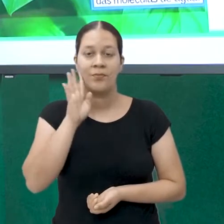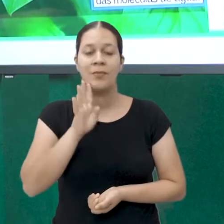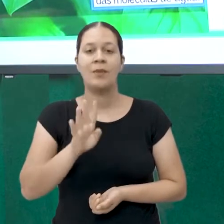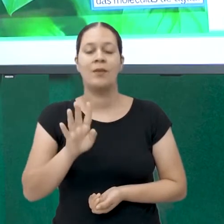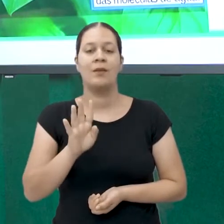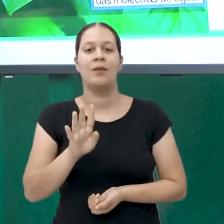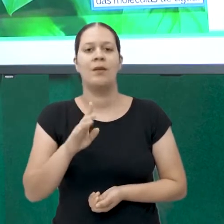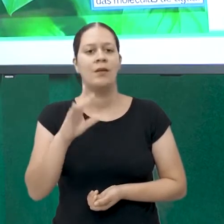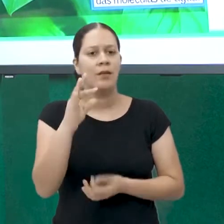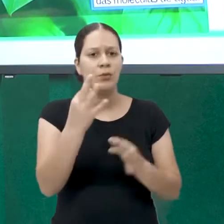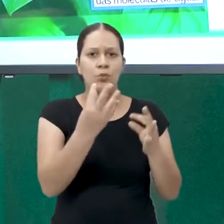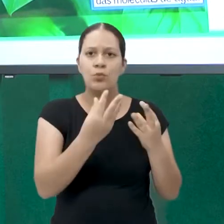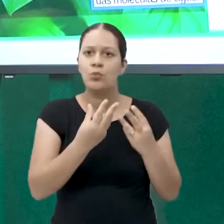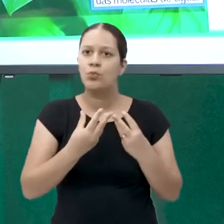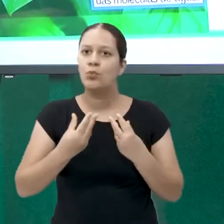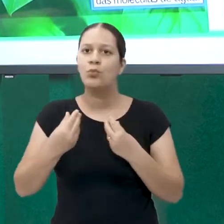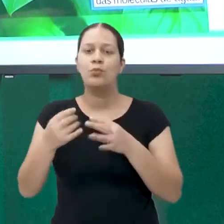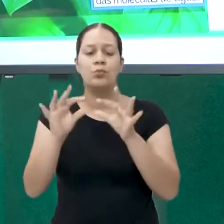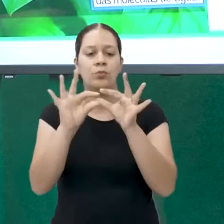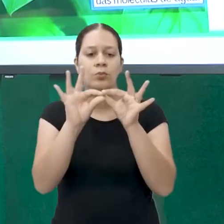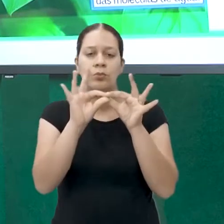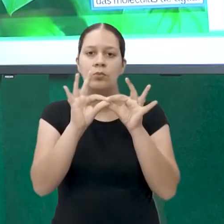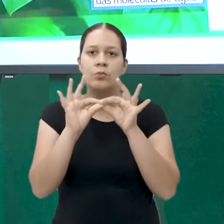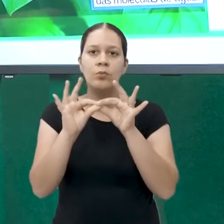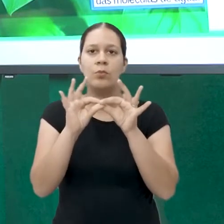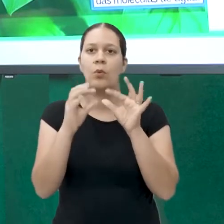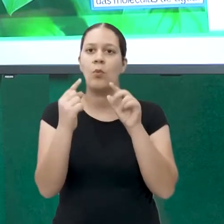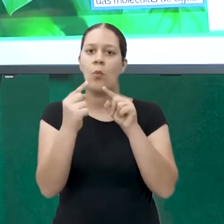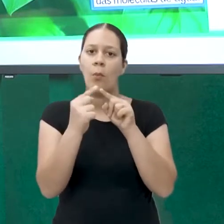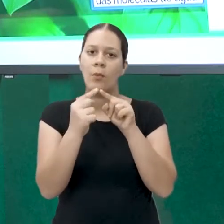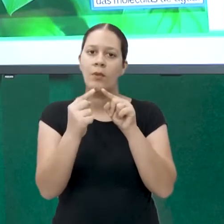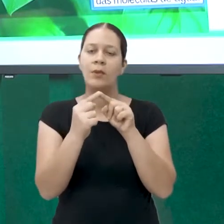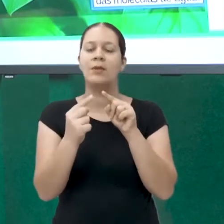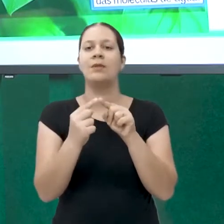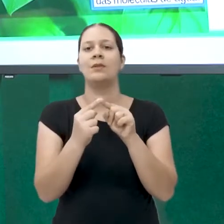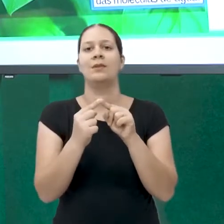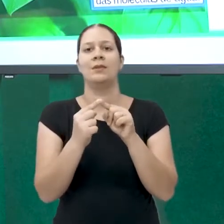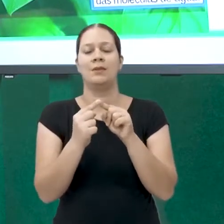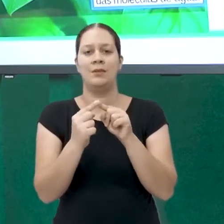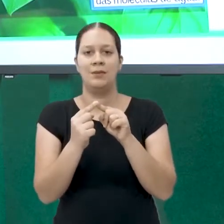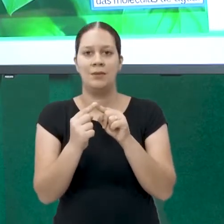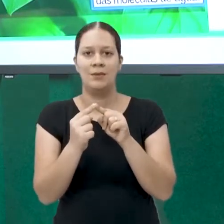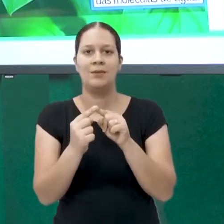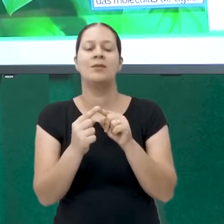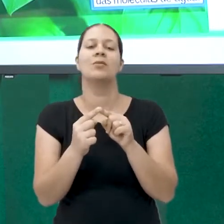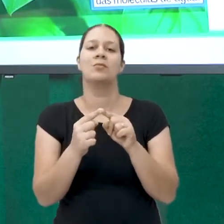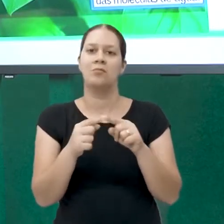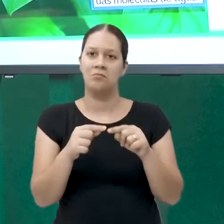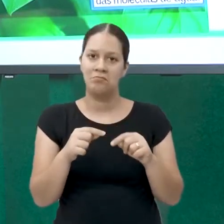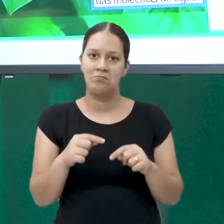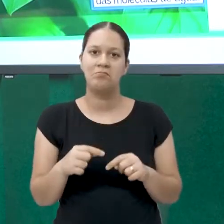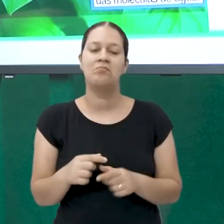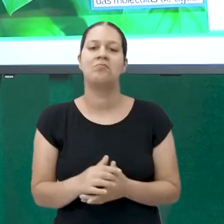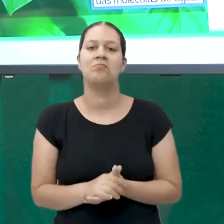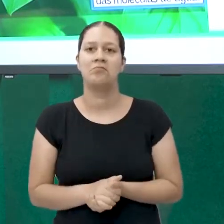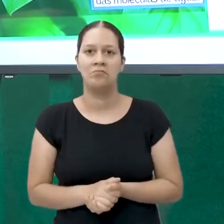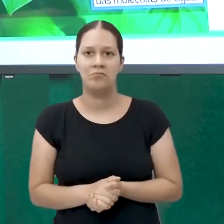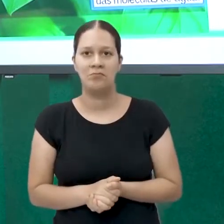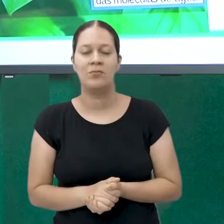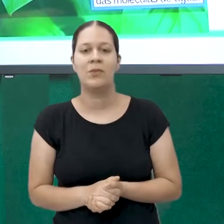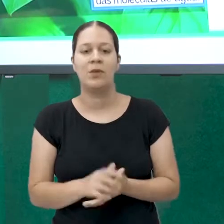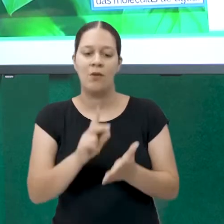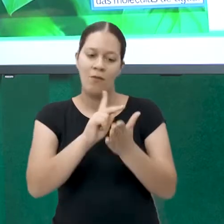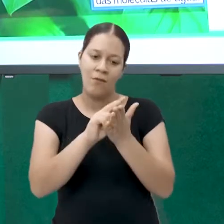Viu que massa? É tudo interligado, cara. É tudo interligado. Natureza não tem brincadeira não, passarinho, passarinha.